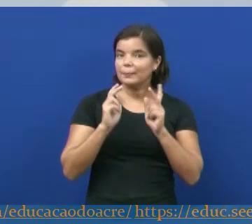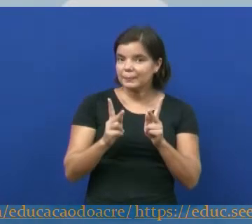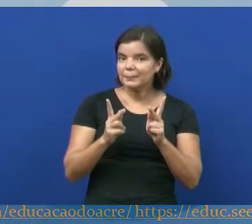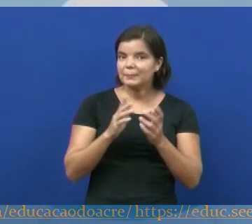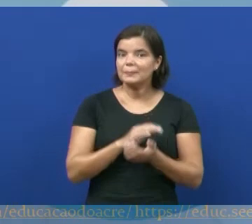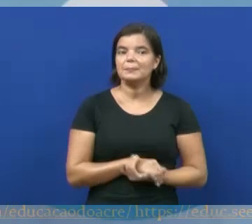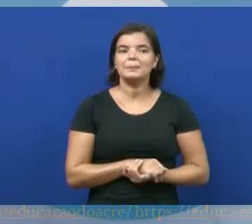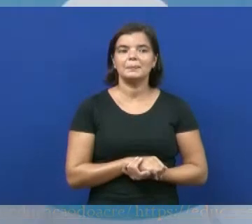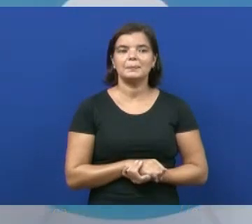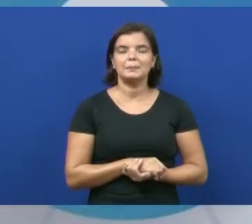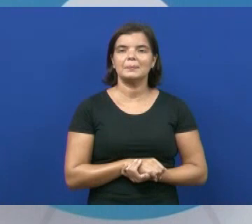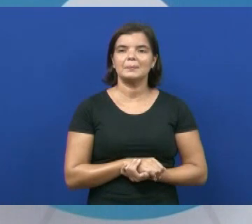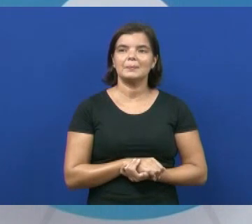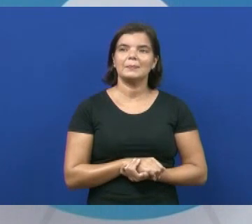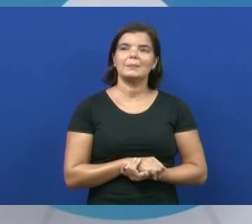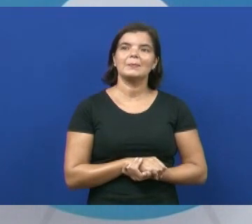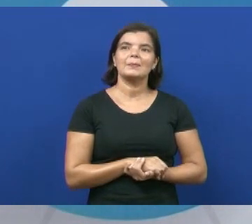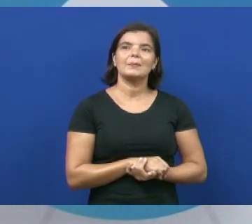ok?